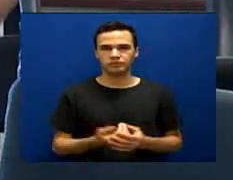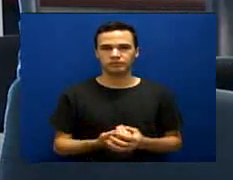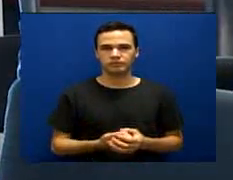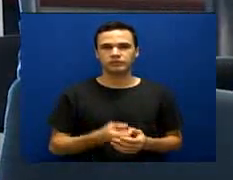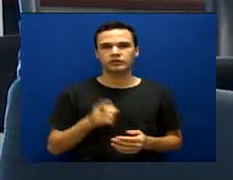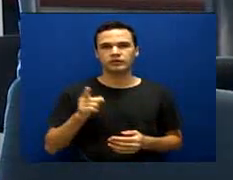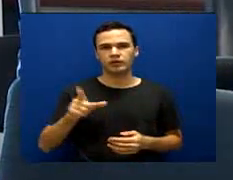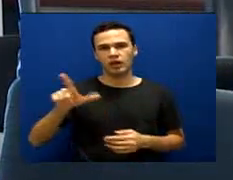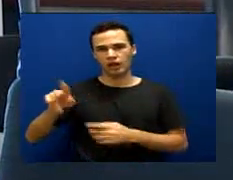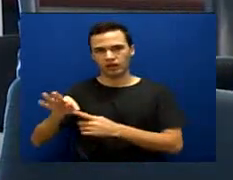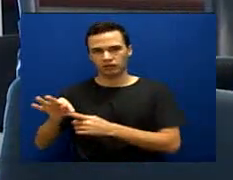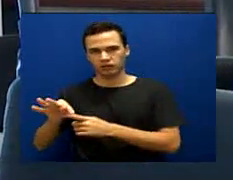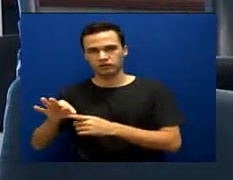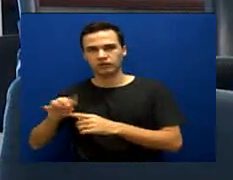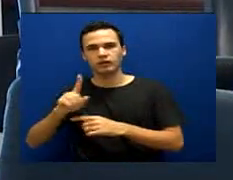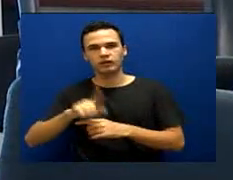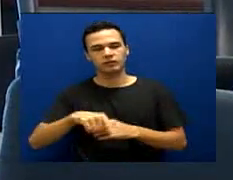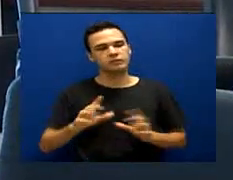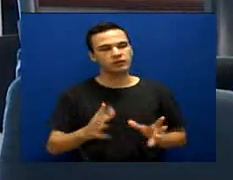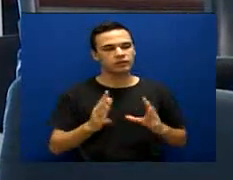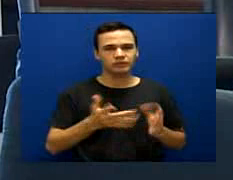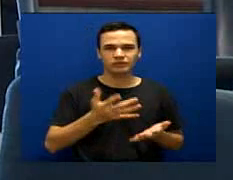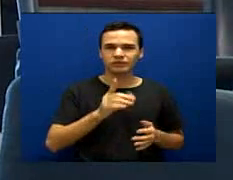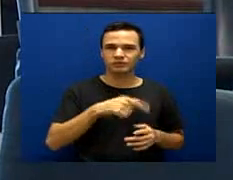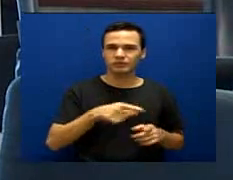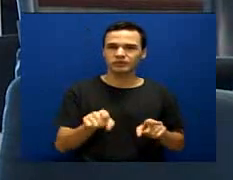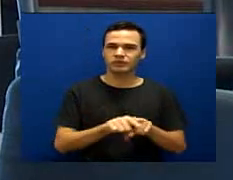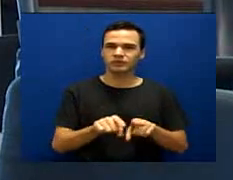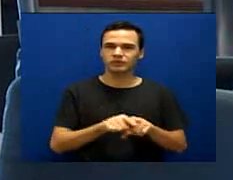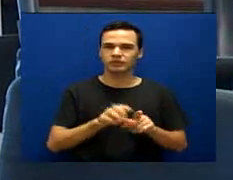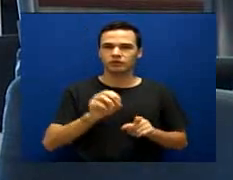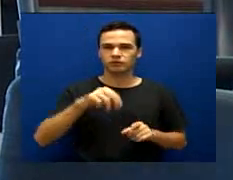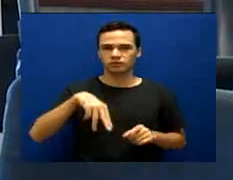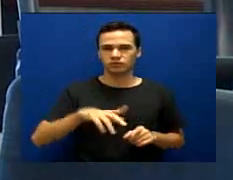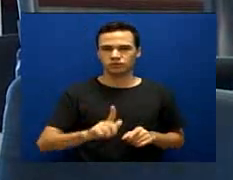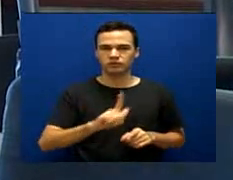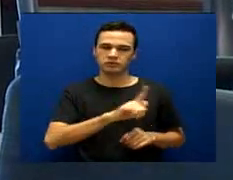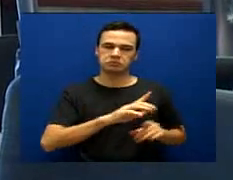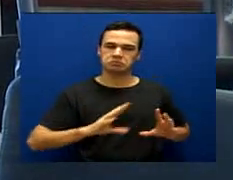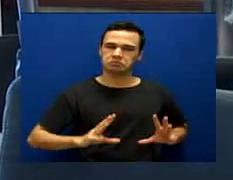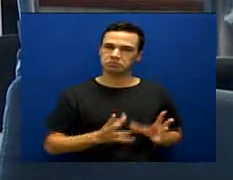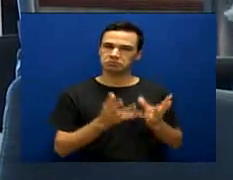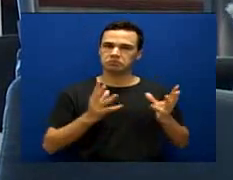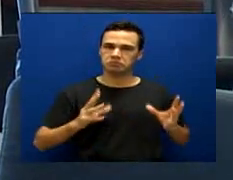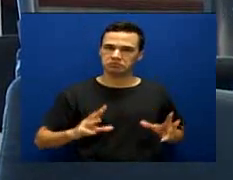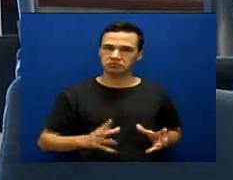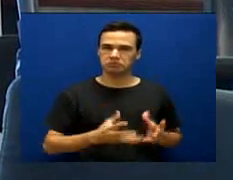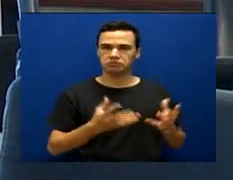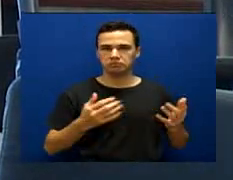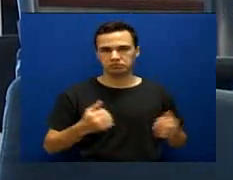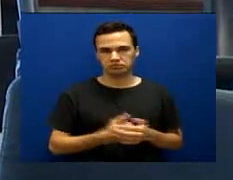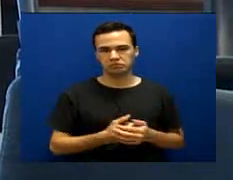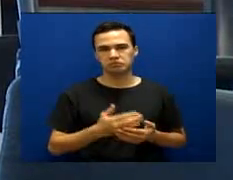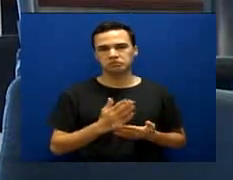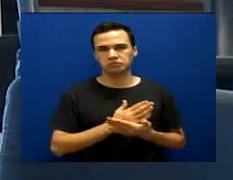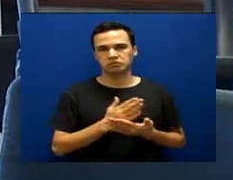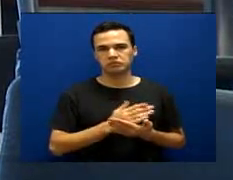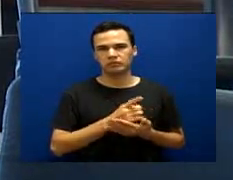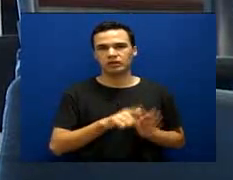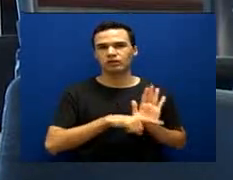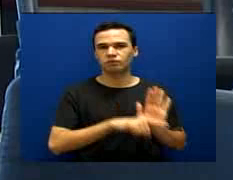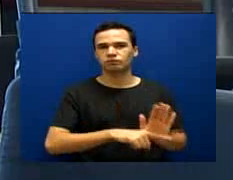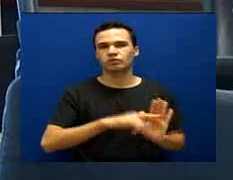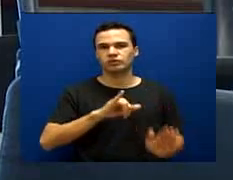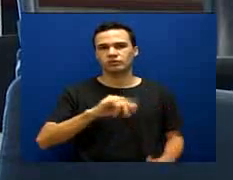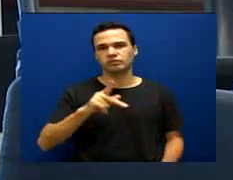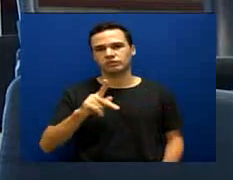para LT e para incentivos fiscais para ONG, né? Ou seja, dá algum incentivo fiscal no IPTU para